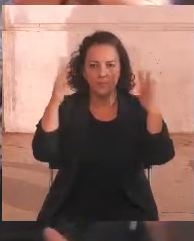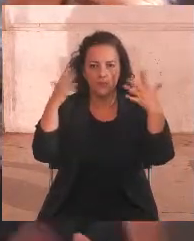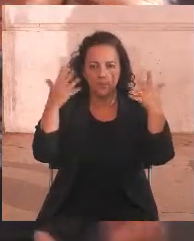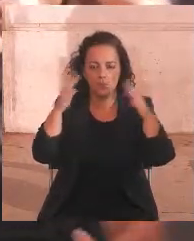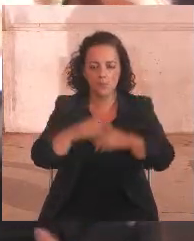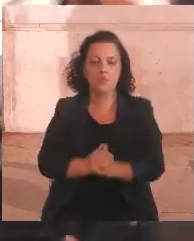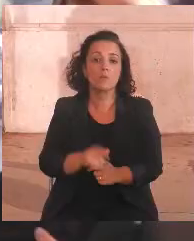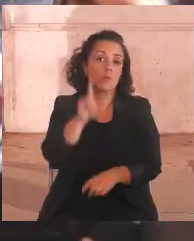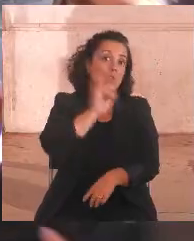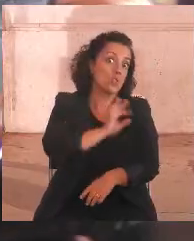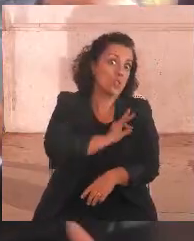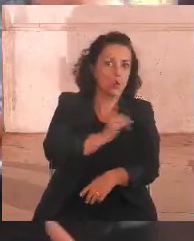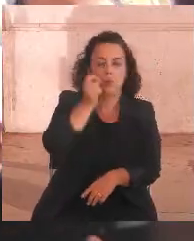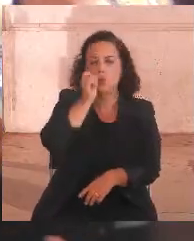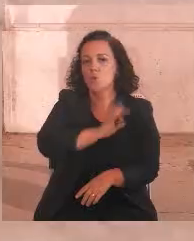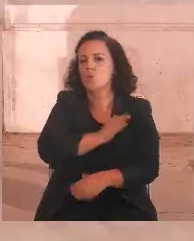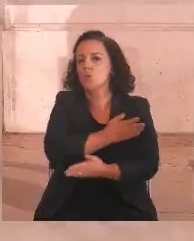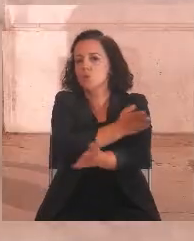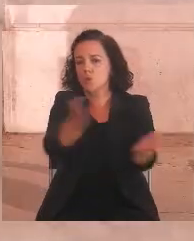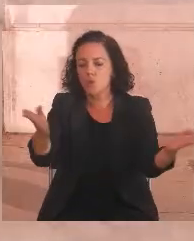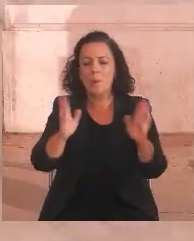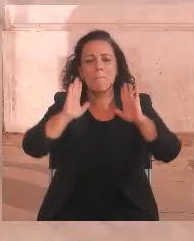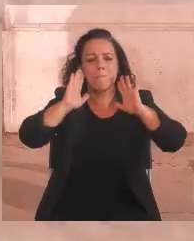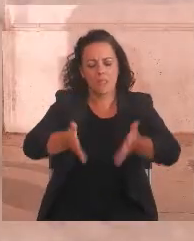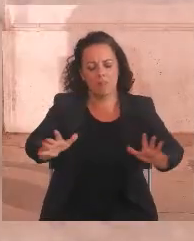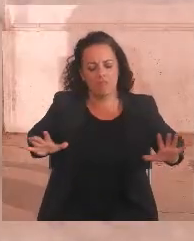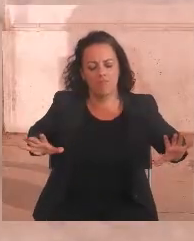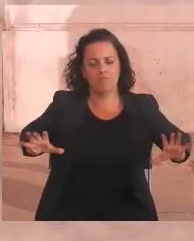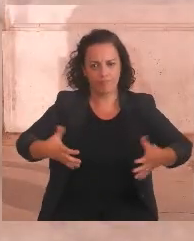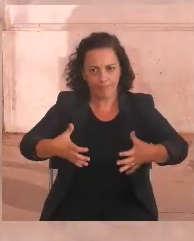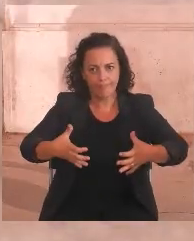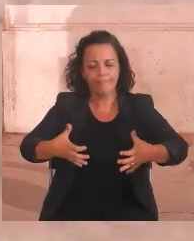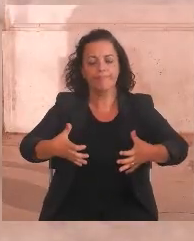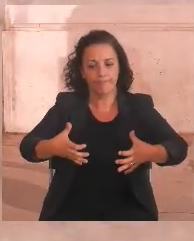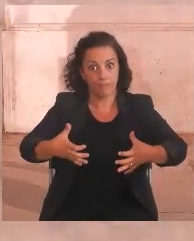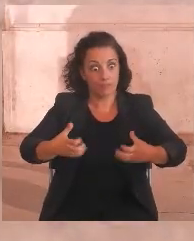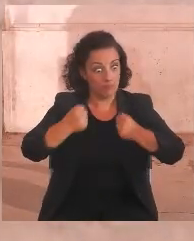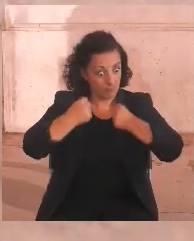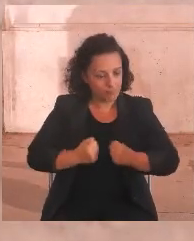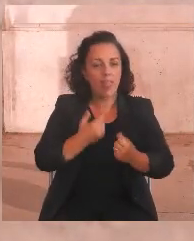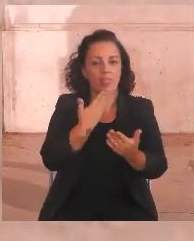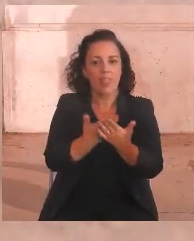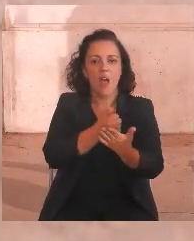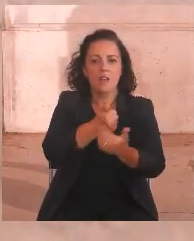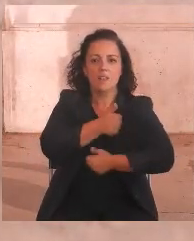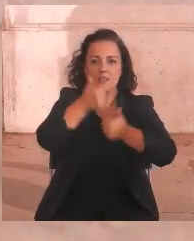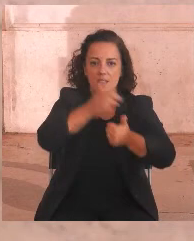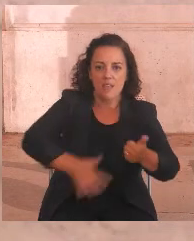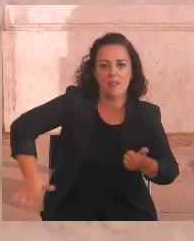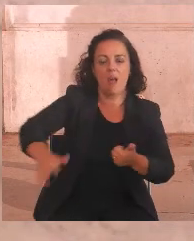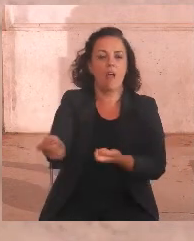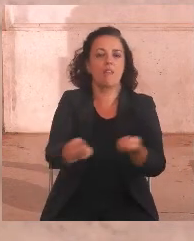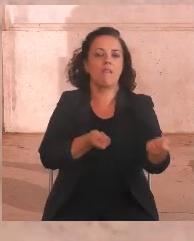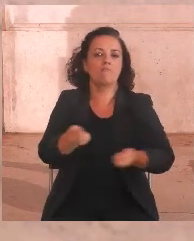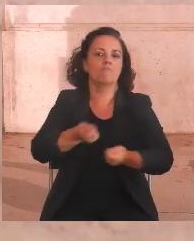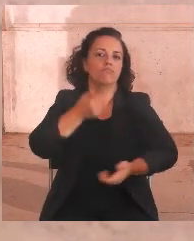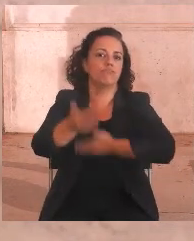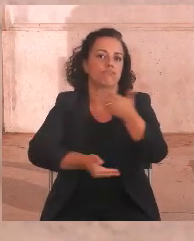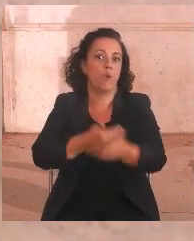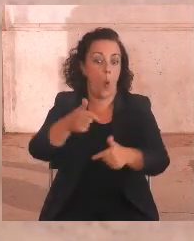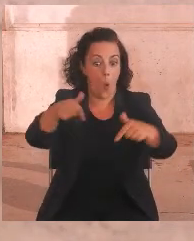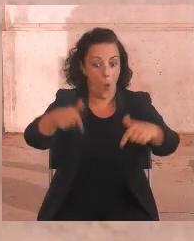Minhas senhoras e meus senhores, é preciso toda uma comunidade para gerir uma cidade. A partir de hoje e desta